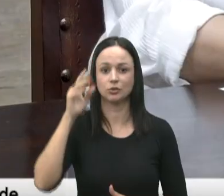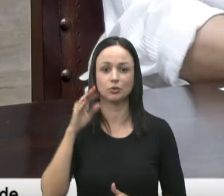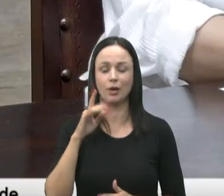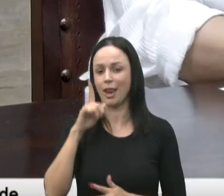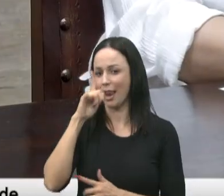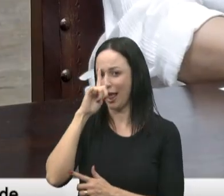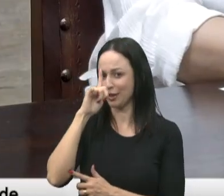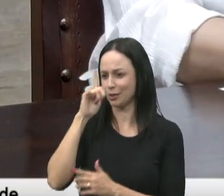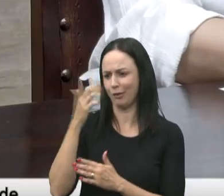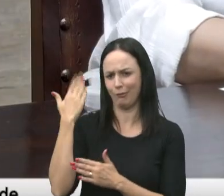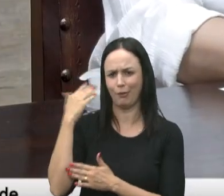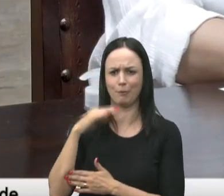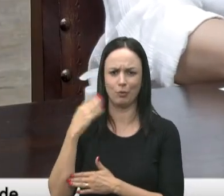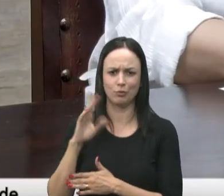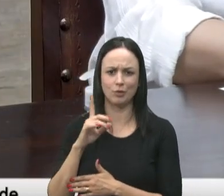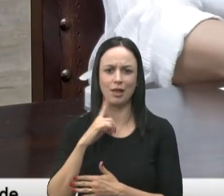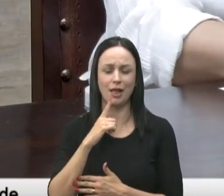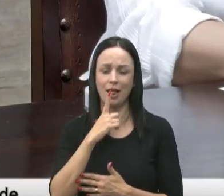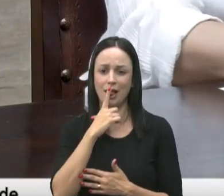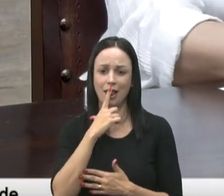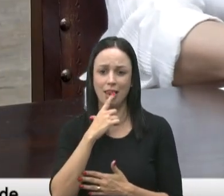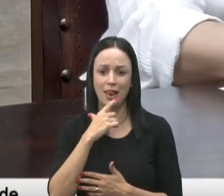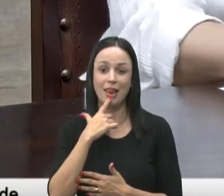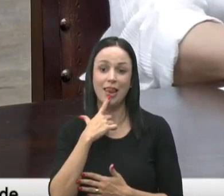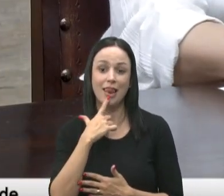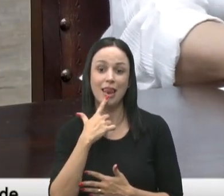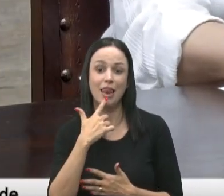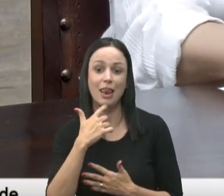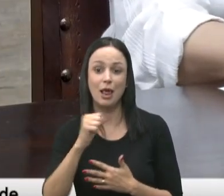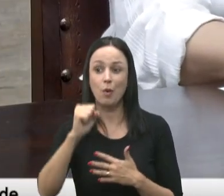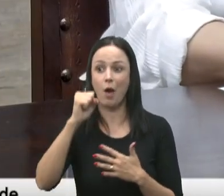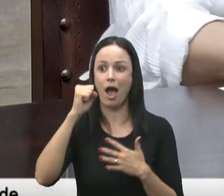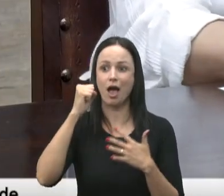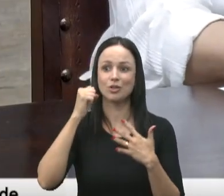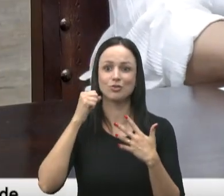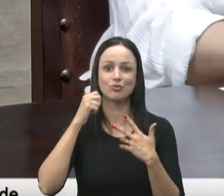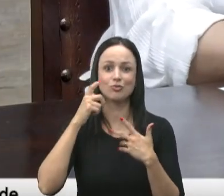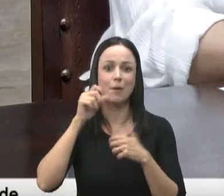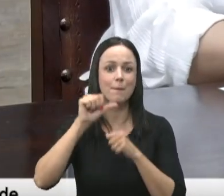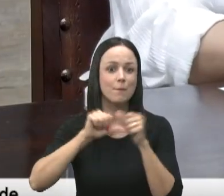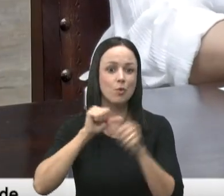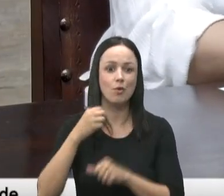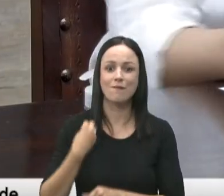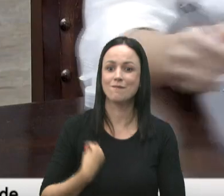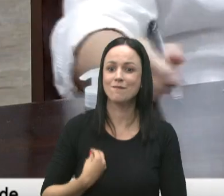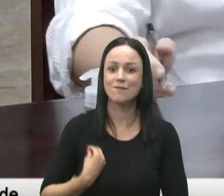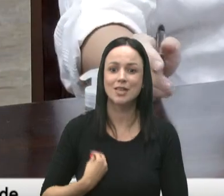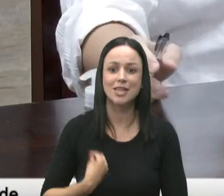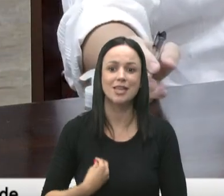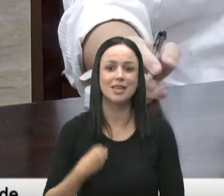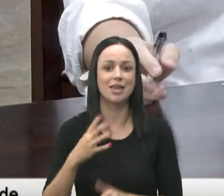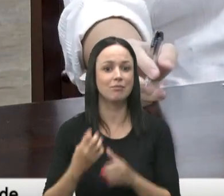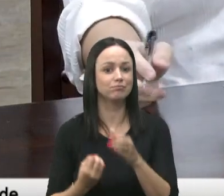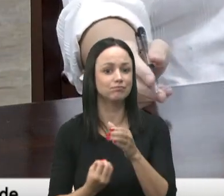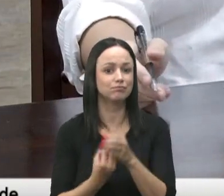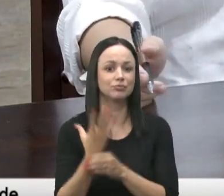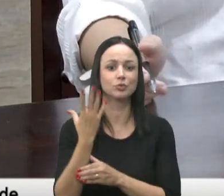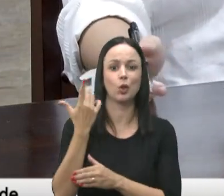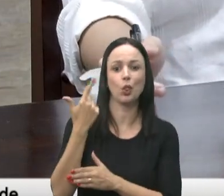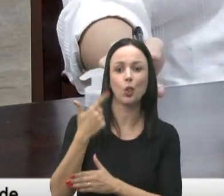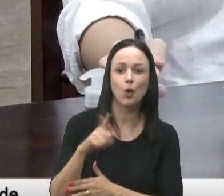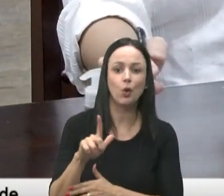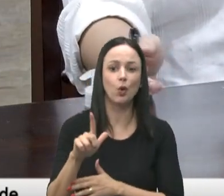latim, a linguagem é viva. Ela se estrutura, ela muda, e ela se cria e se